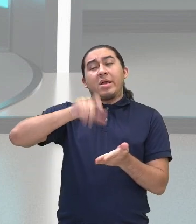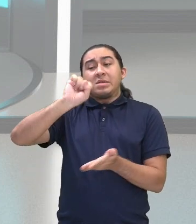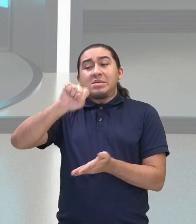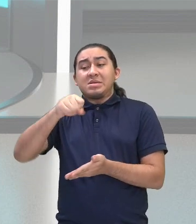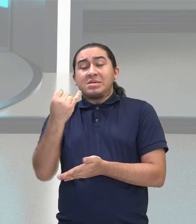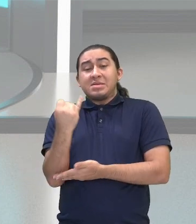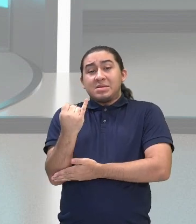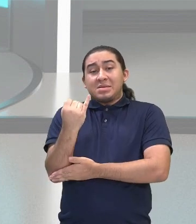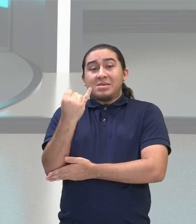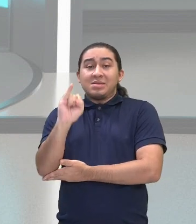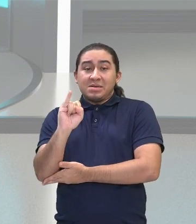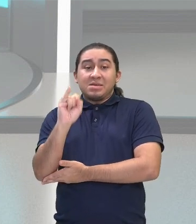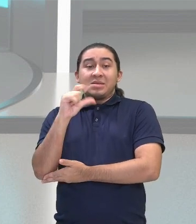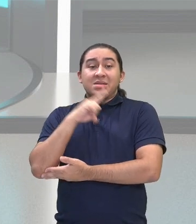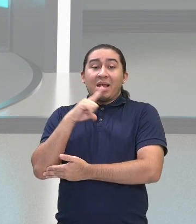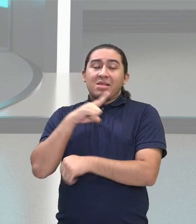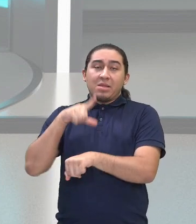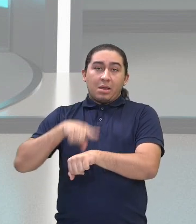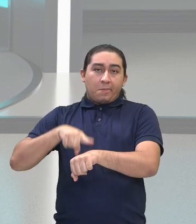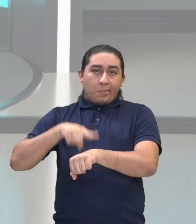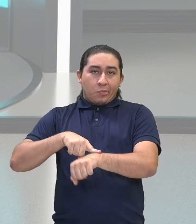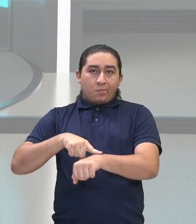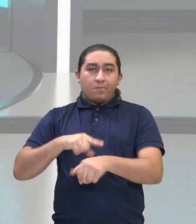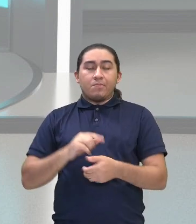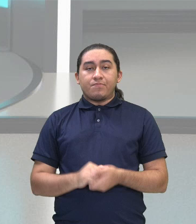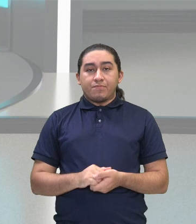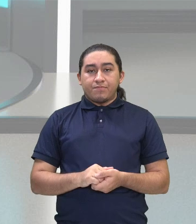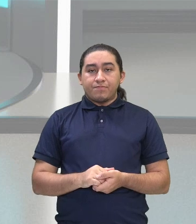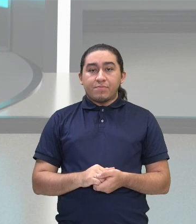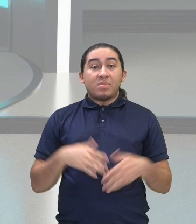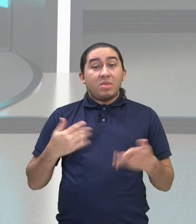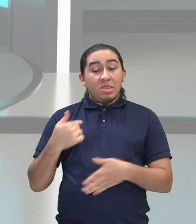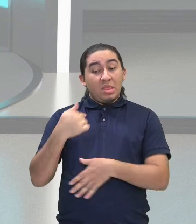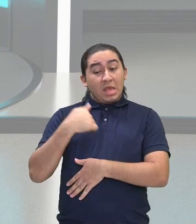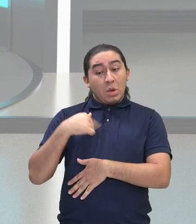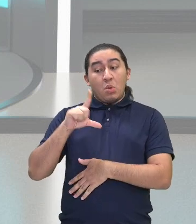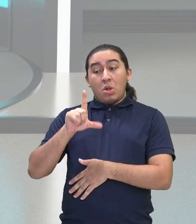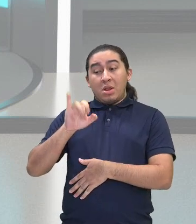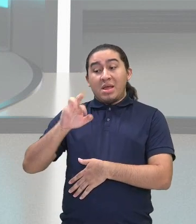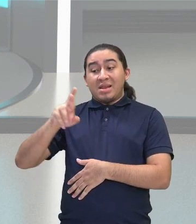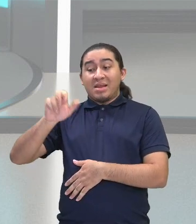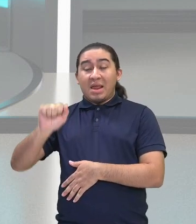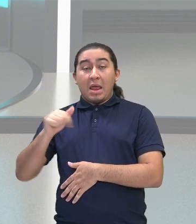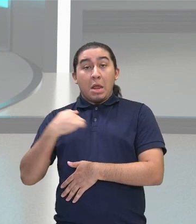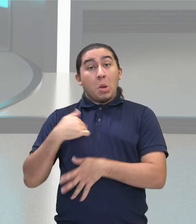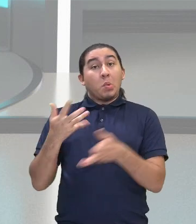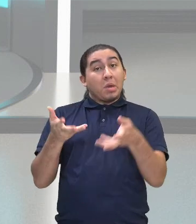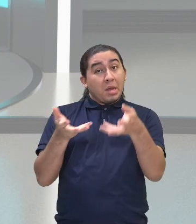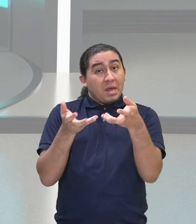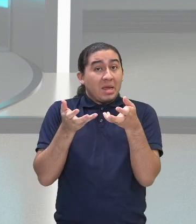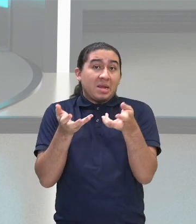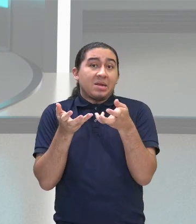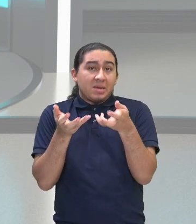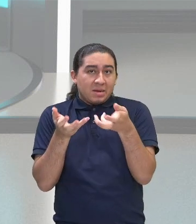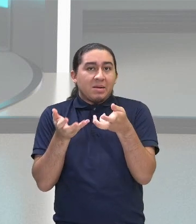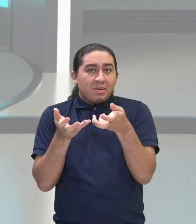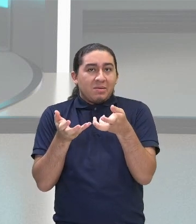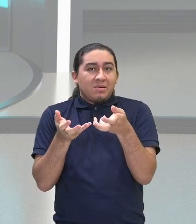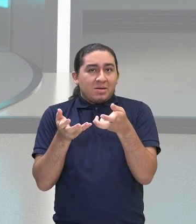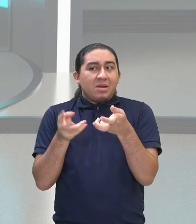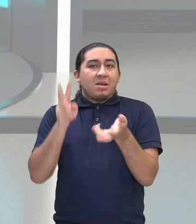se tivesse havido tempo. Então, eu leria, eu pretendia ler, eu quero ler, mas eu não vou